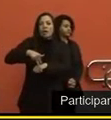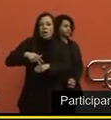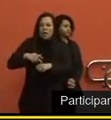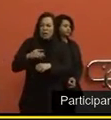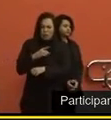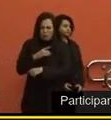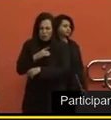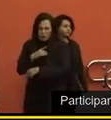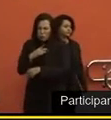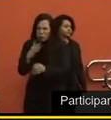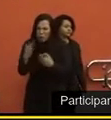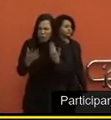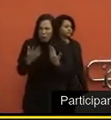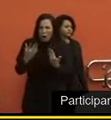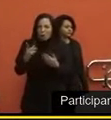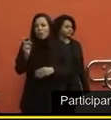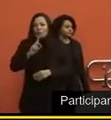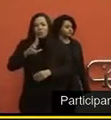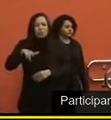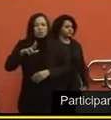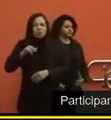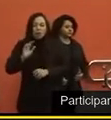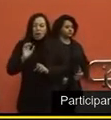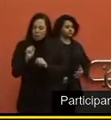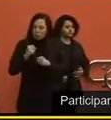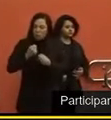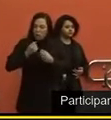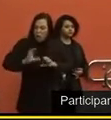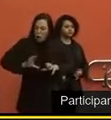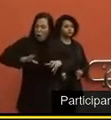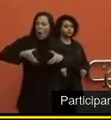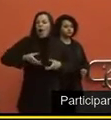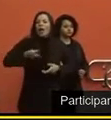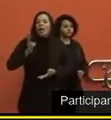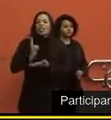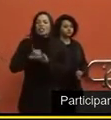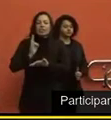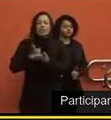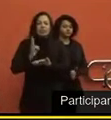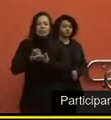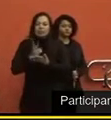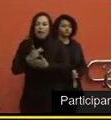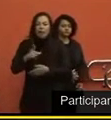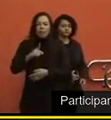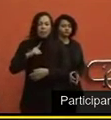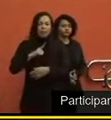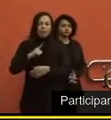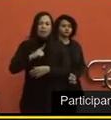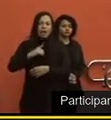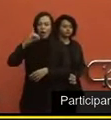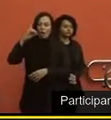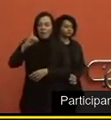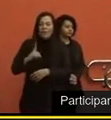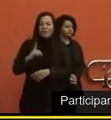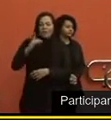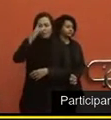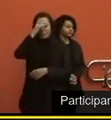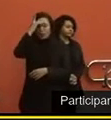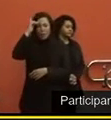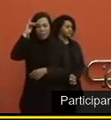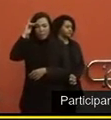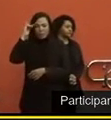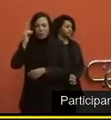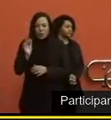com a envergadura do opositor e que não podem tergiversar um momento sequer com a defesa dos mais